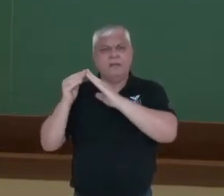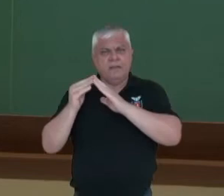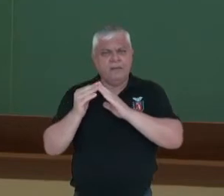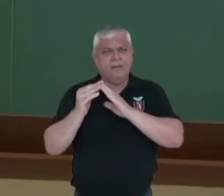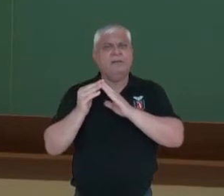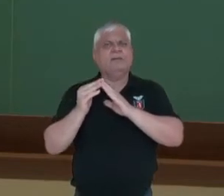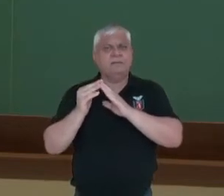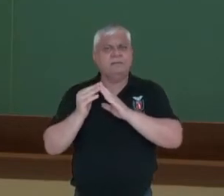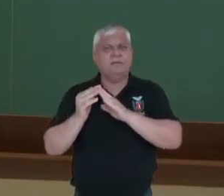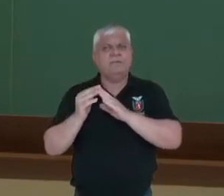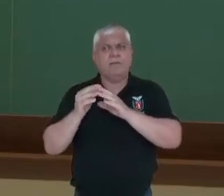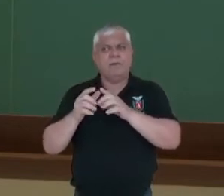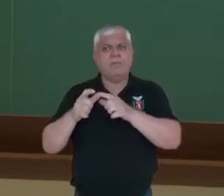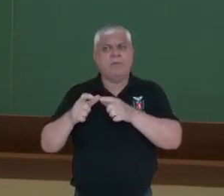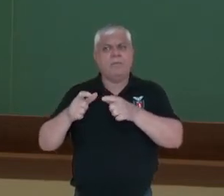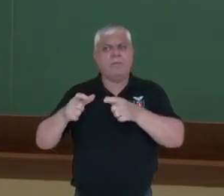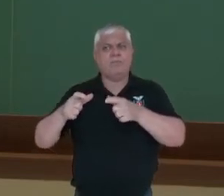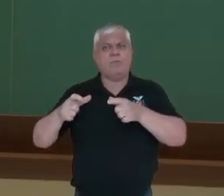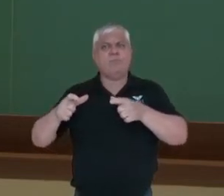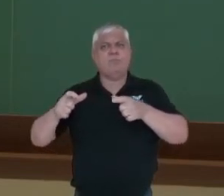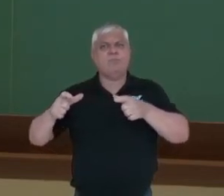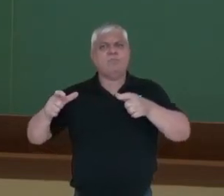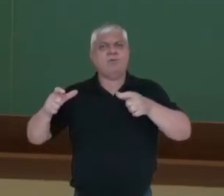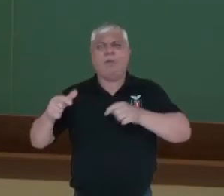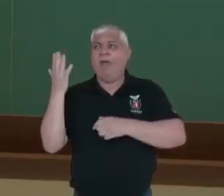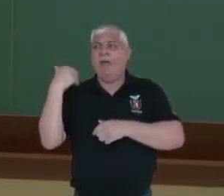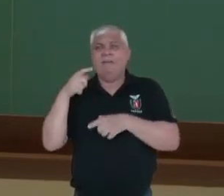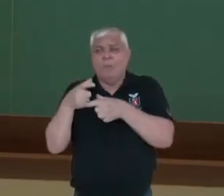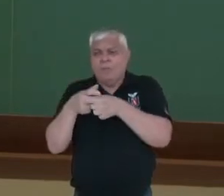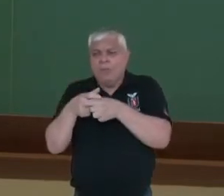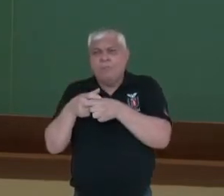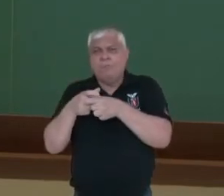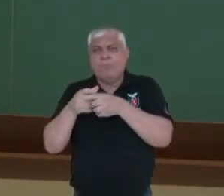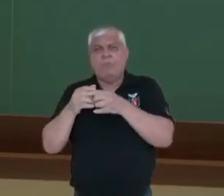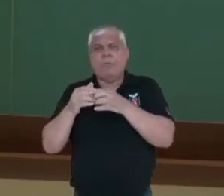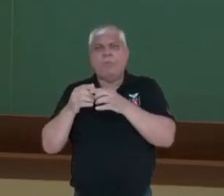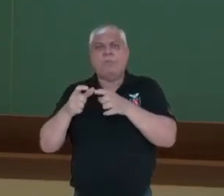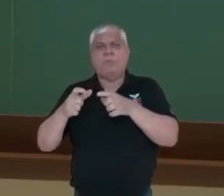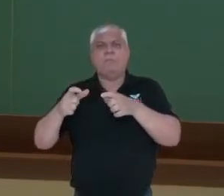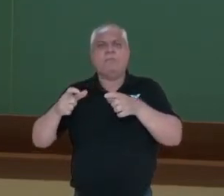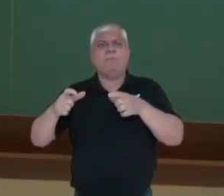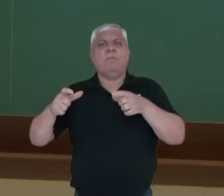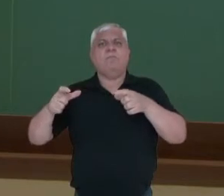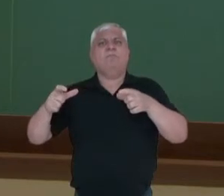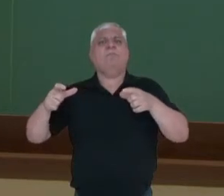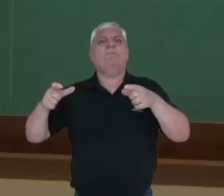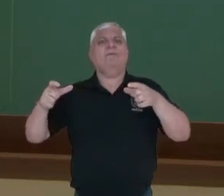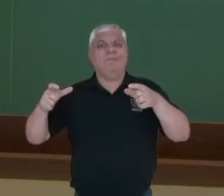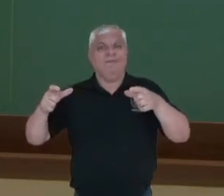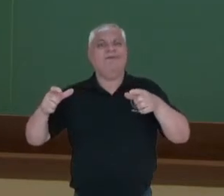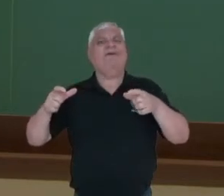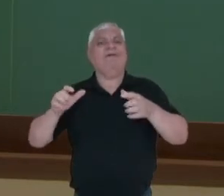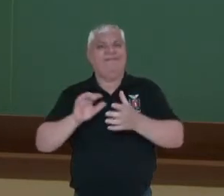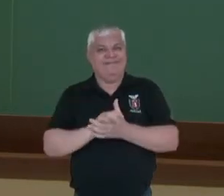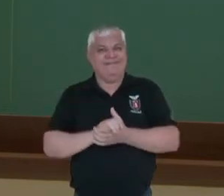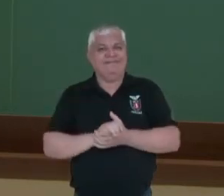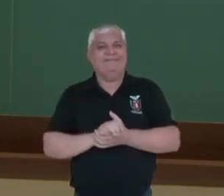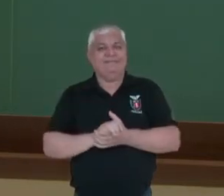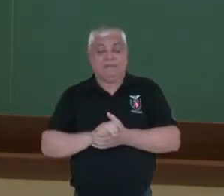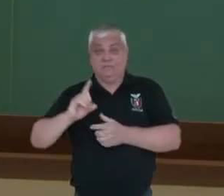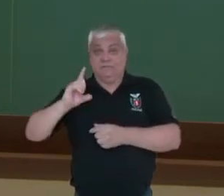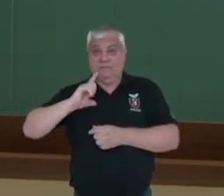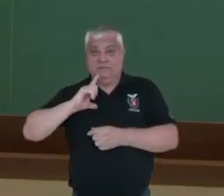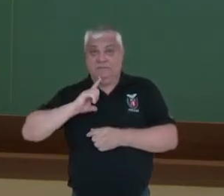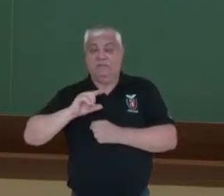com o passar do tempo eles vão se expandindo, vão se urbanizando, essas áreas urbanizadas vão se ampliando. Então nós